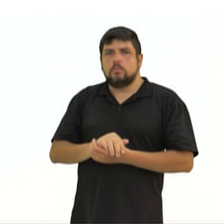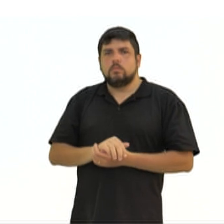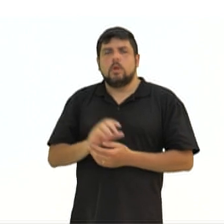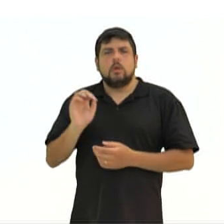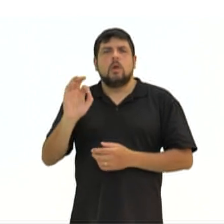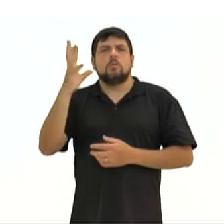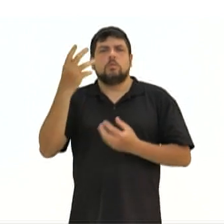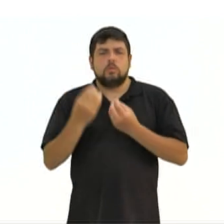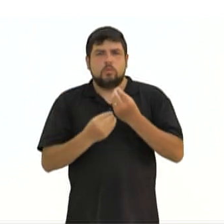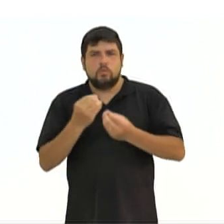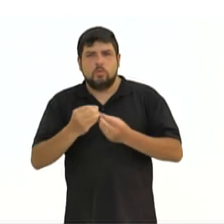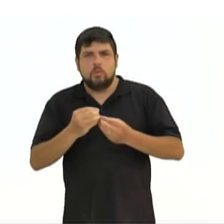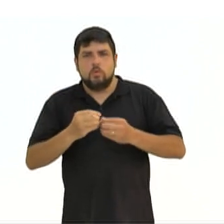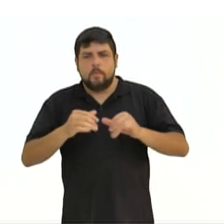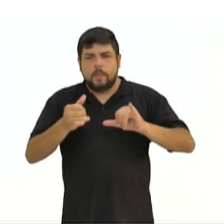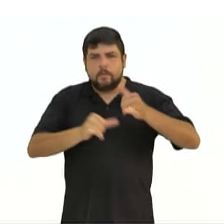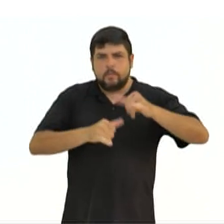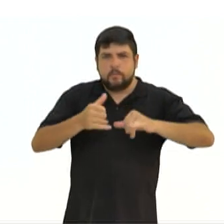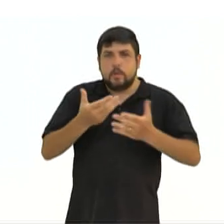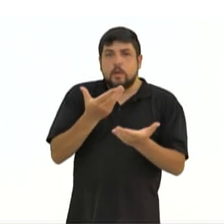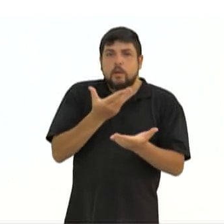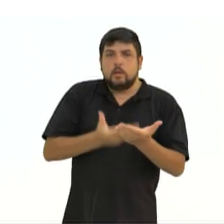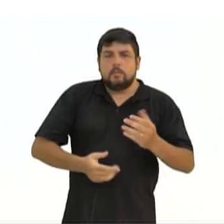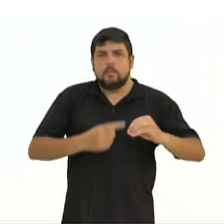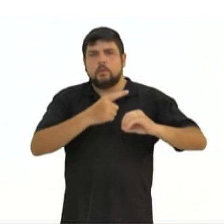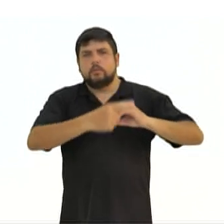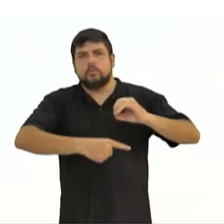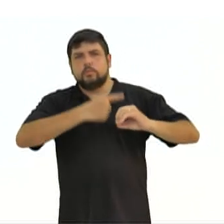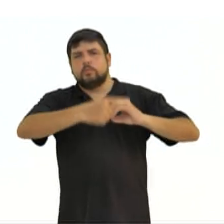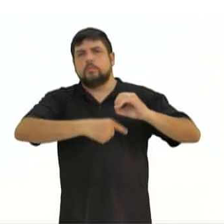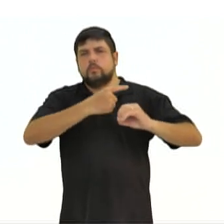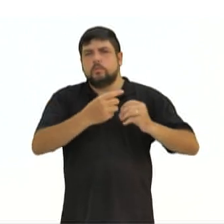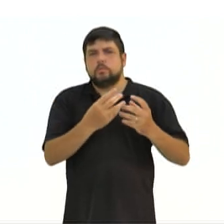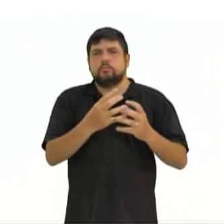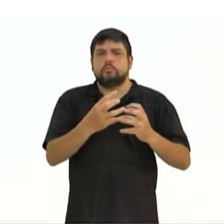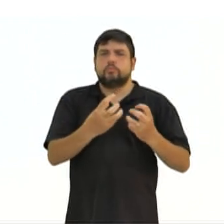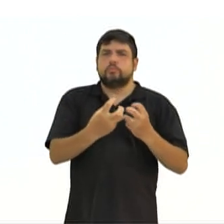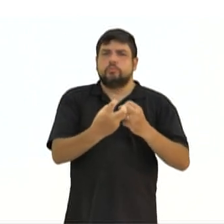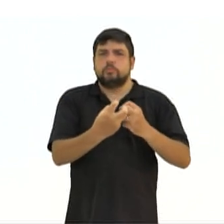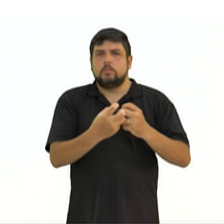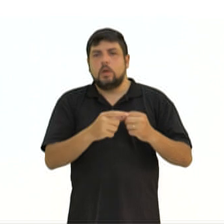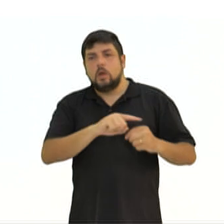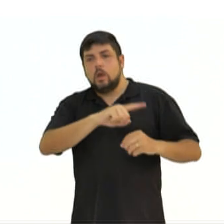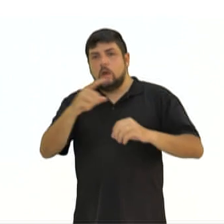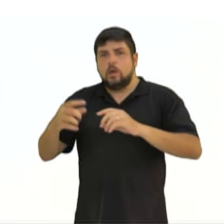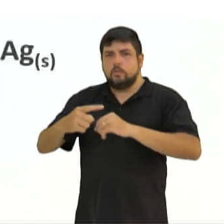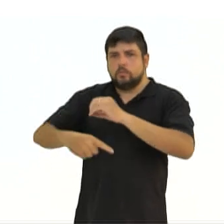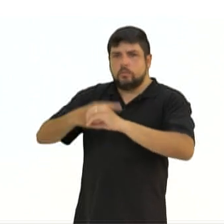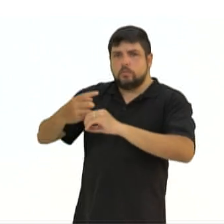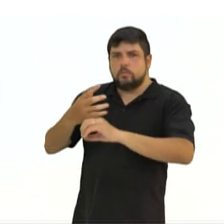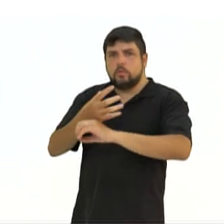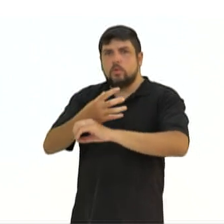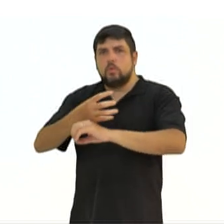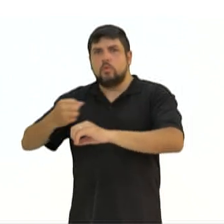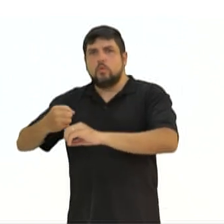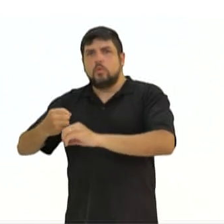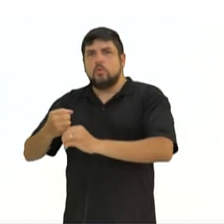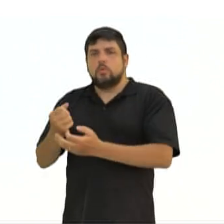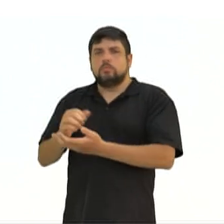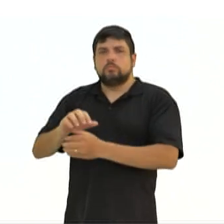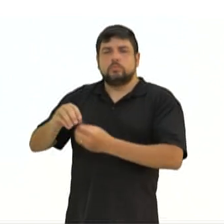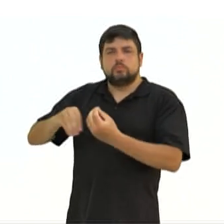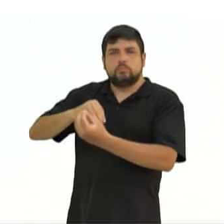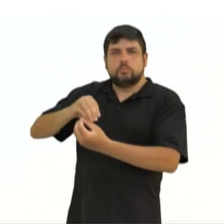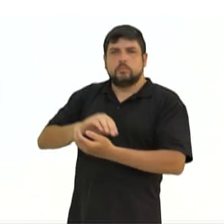uma espécie química perde elétrons, oxidando-se, enquanto a outra espécie ganha elétrons, reduzindo-se. Então, vamos ver